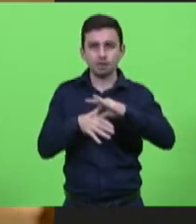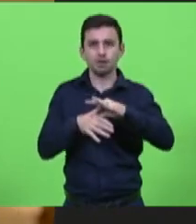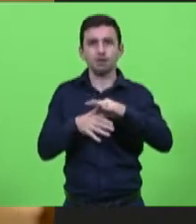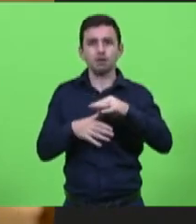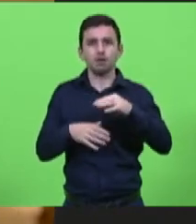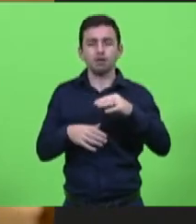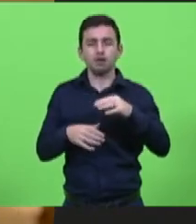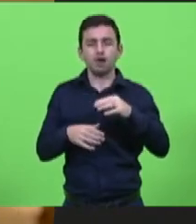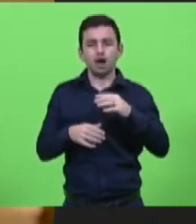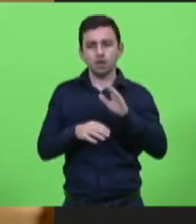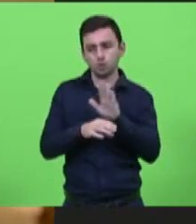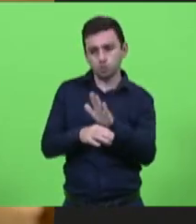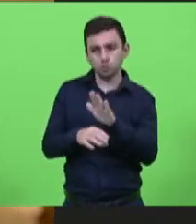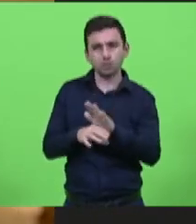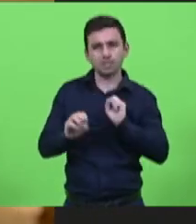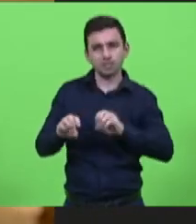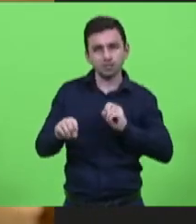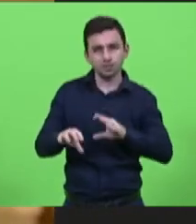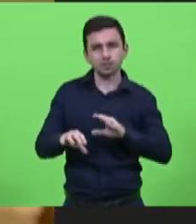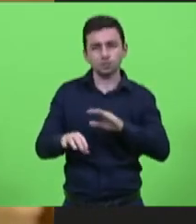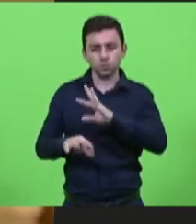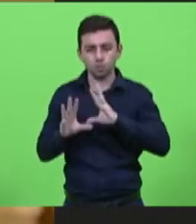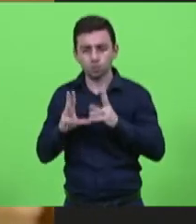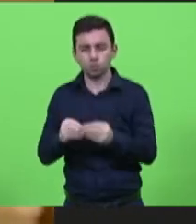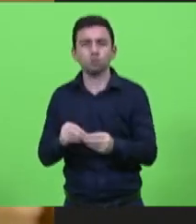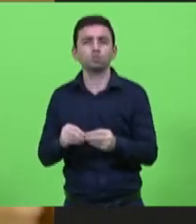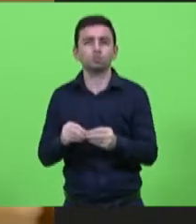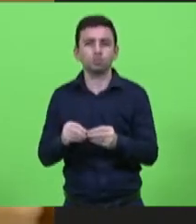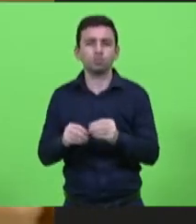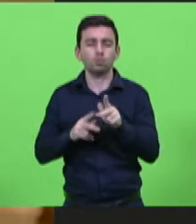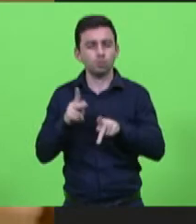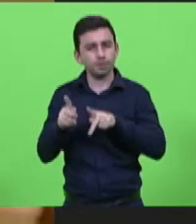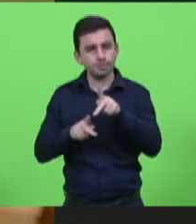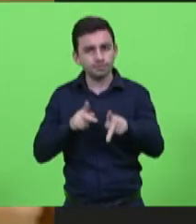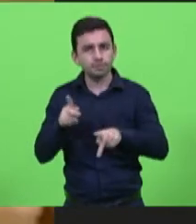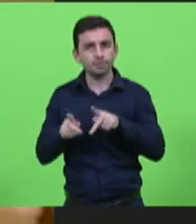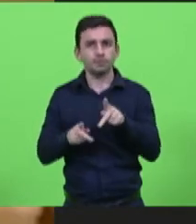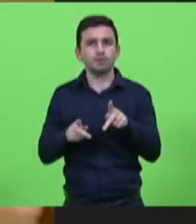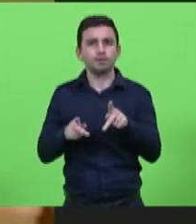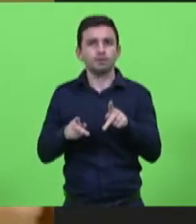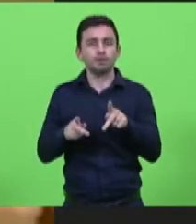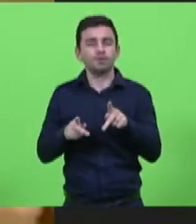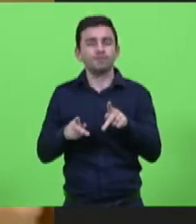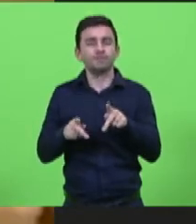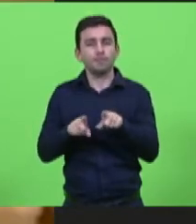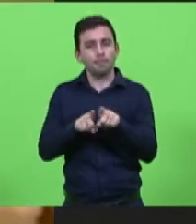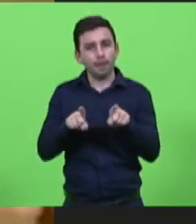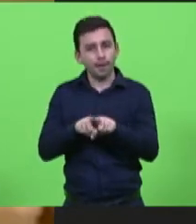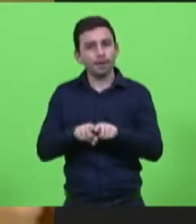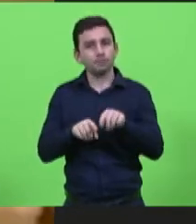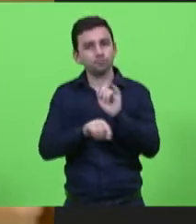os fiéis e proteger para que não haja contaminação e que nós possamos, né, através das mensagens